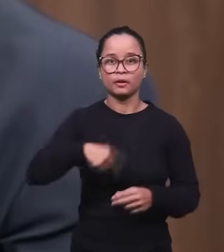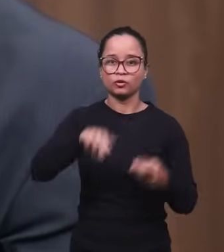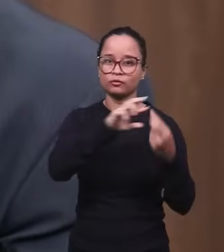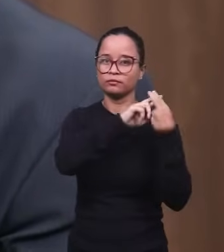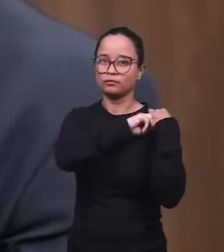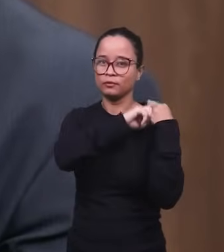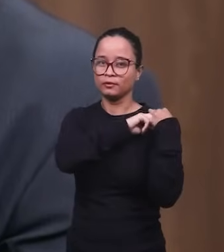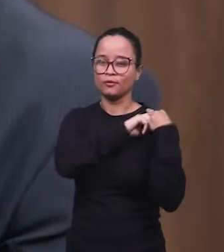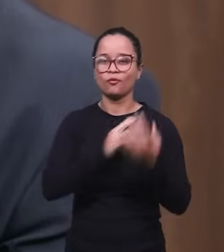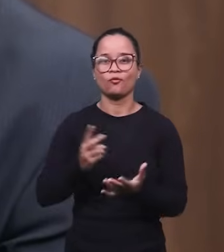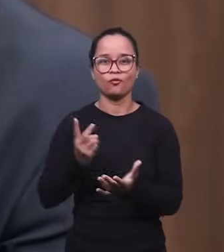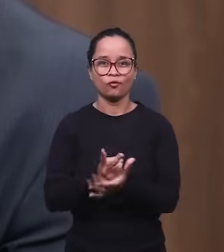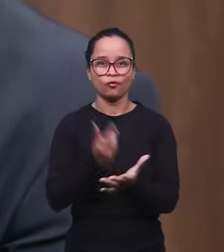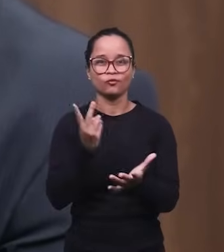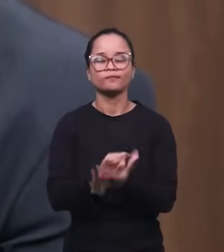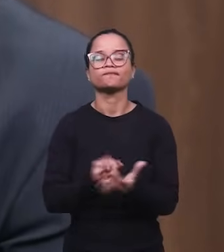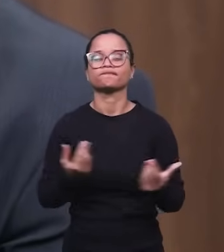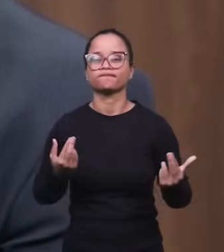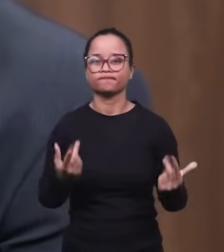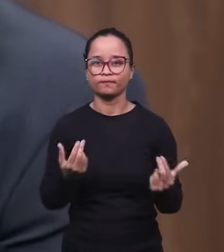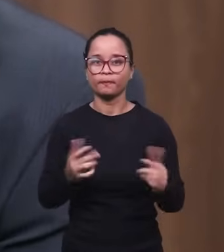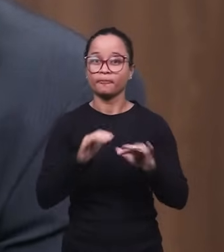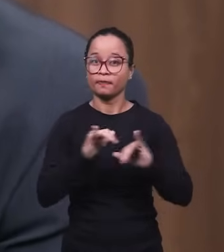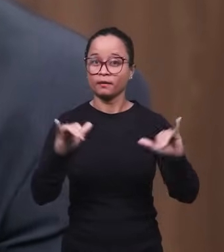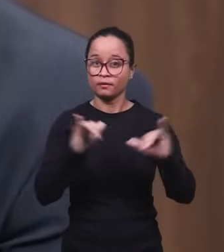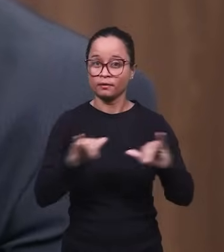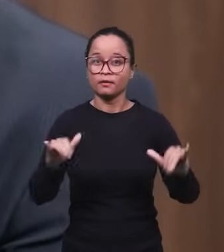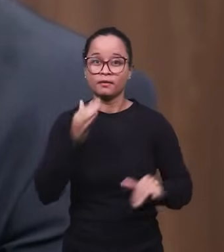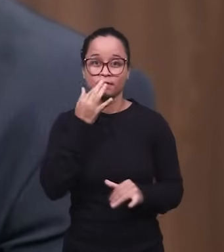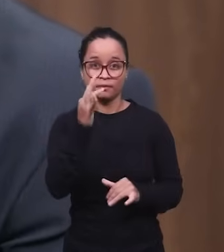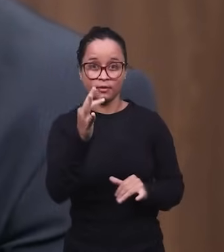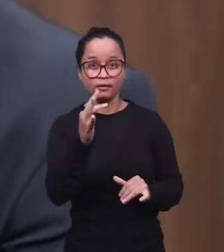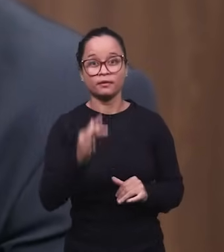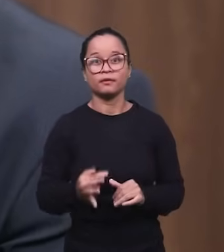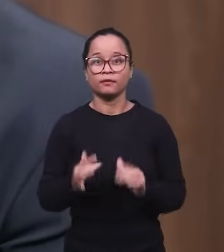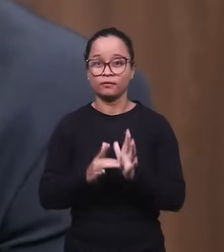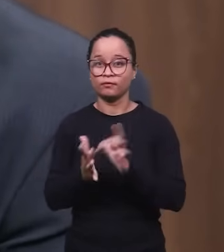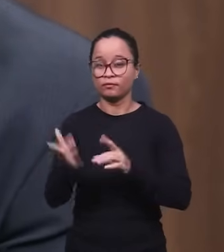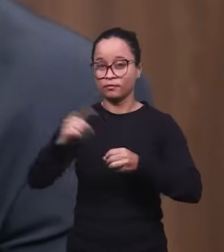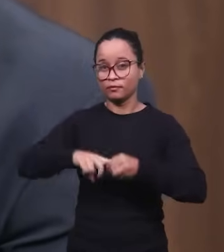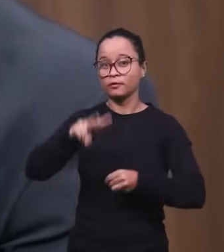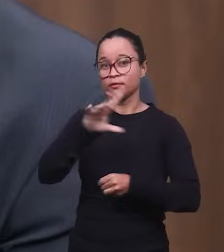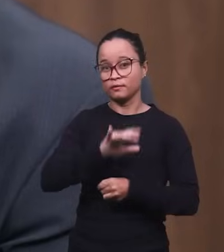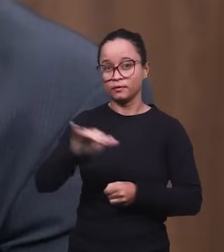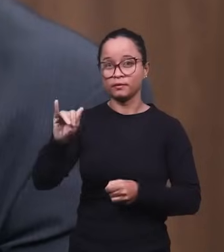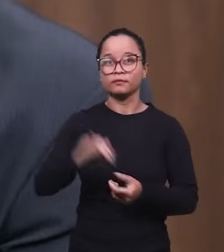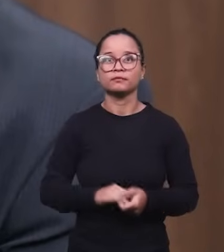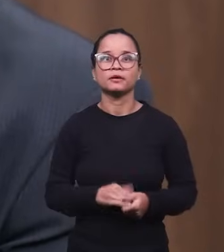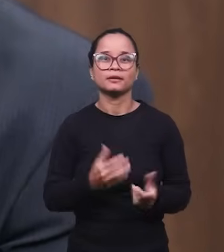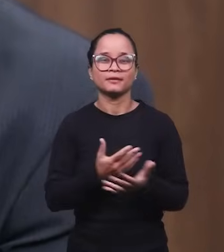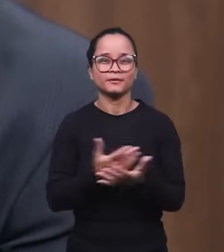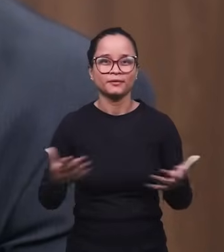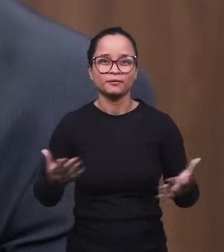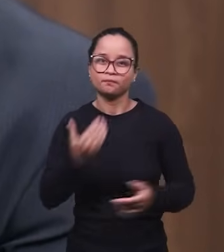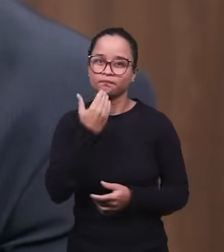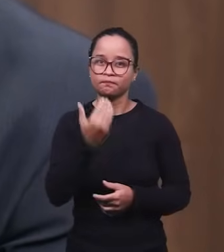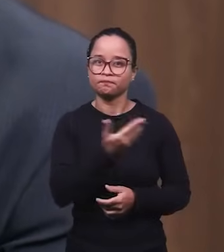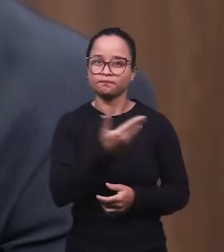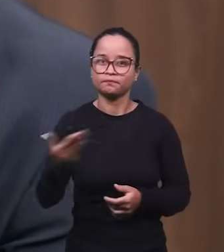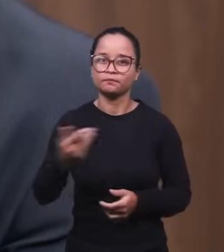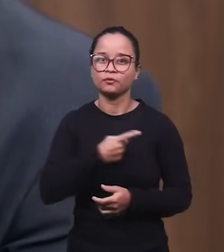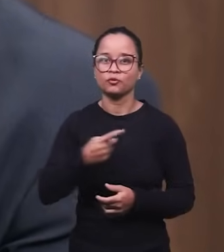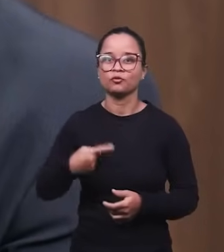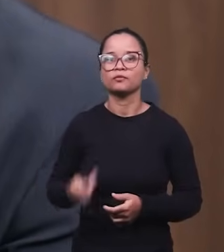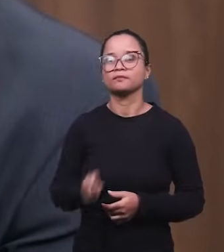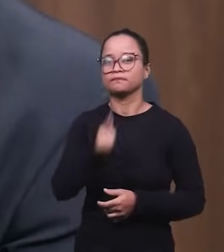ajudar, mas a nossa responsabilidade continua a mesma, de anunciar que breve vem o Senhor Jesus. Queria despedir